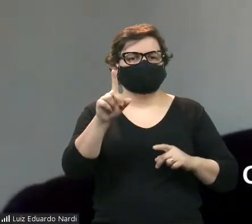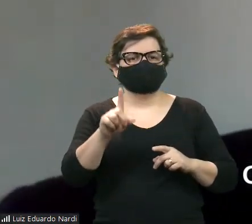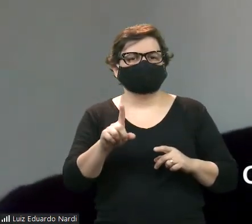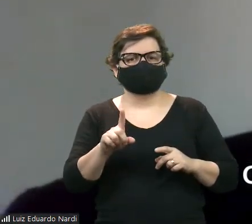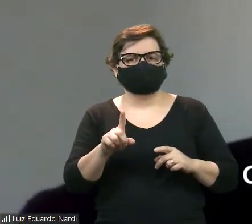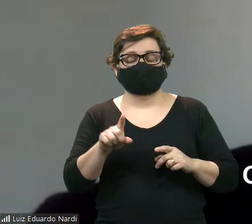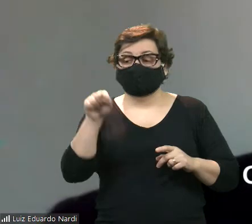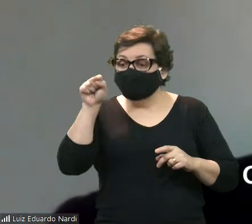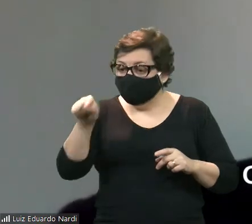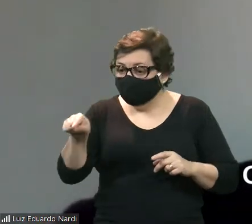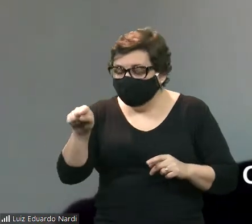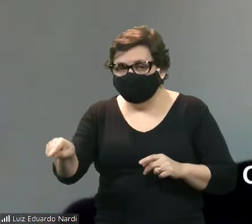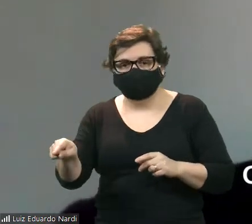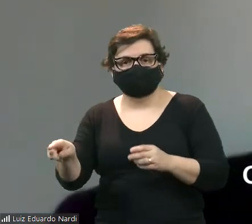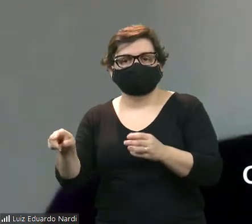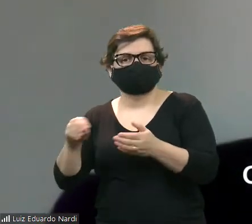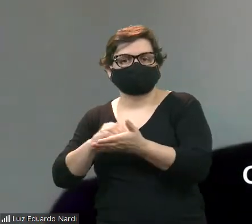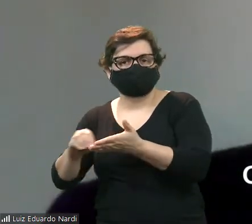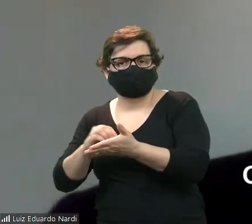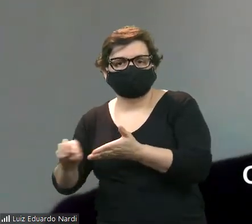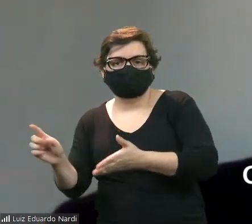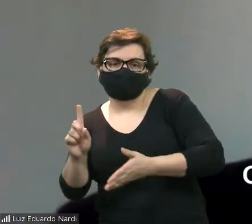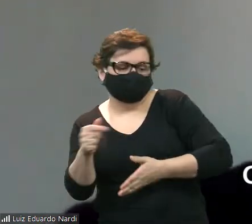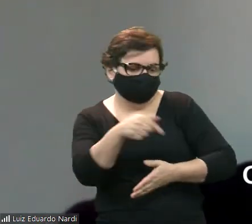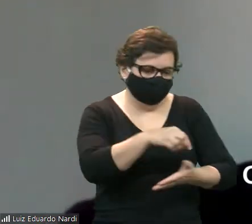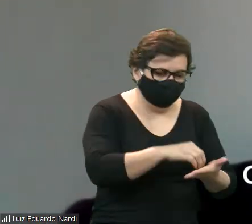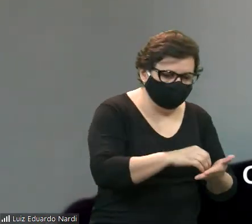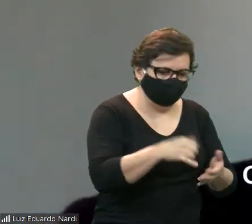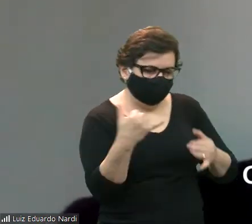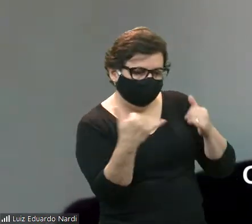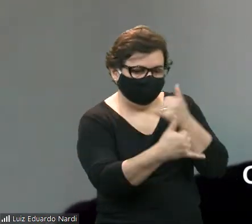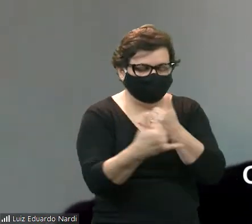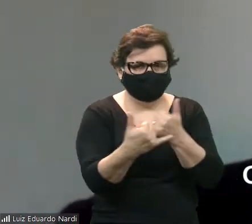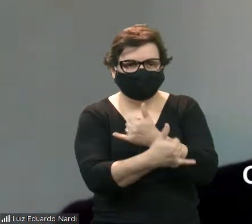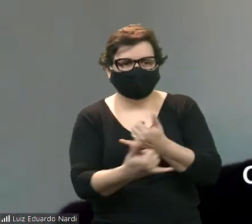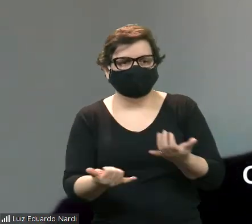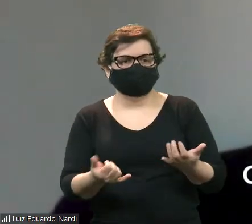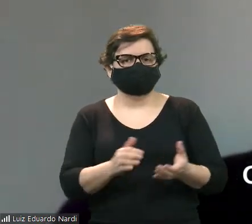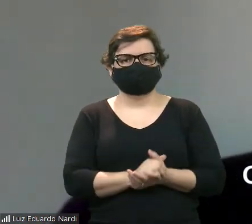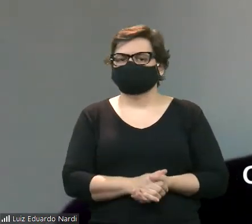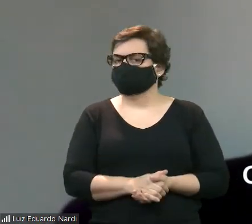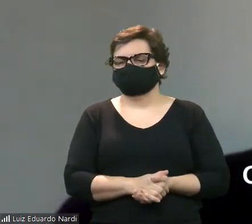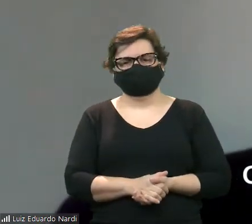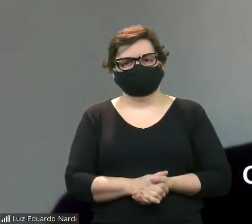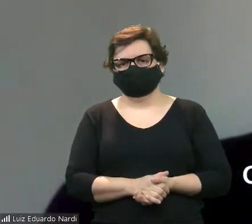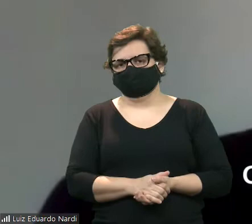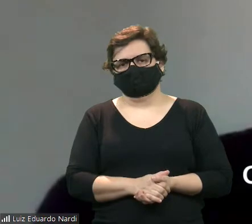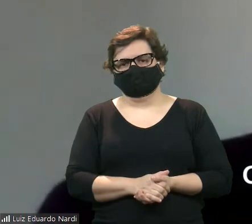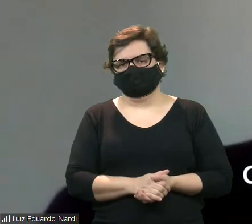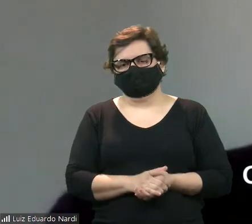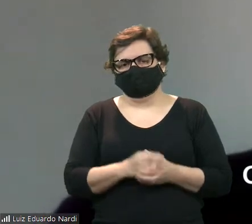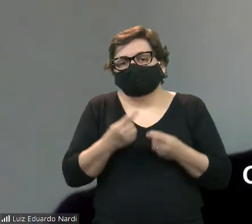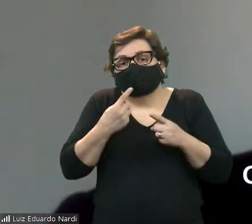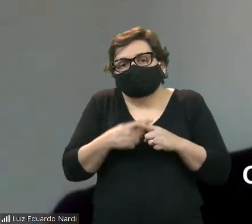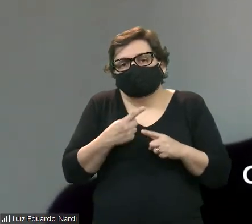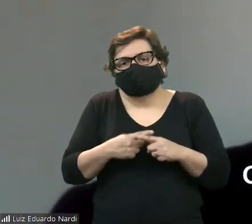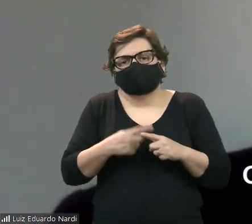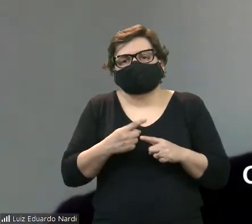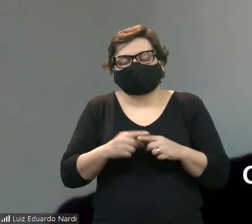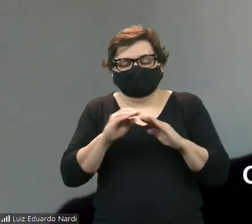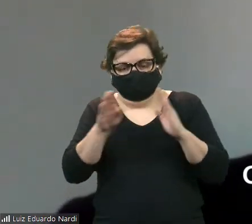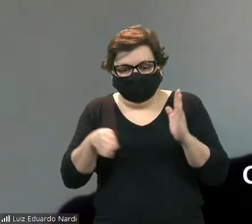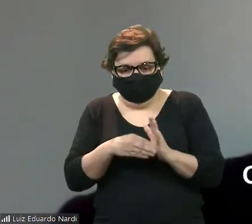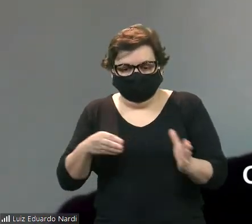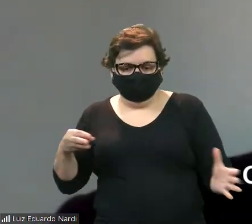fiscal daquela secretaria. Não existe razão nenhuma para ficar concentrado numa secretaria da Fazenda. A troco de quê?